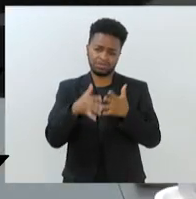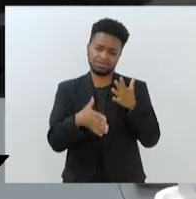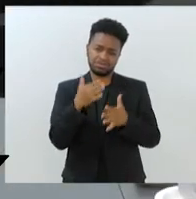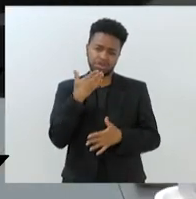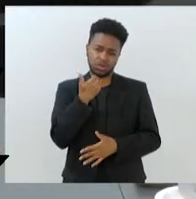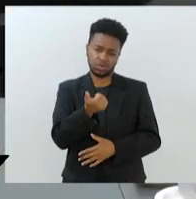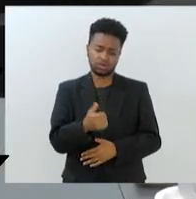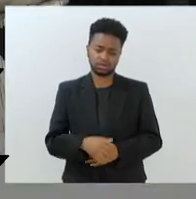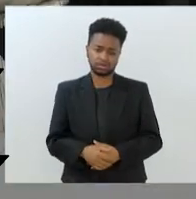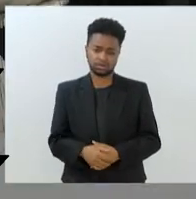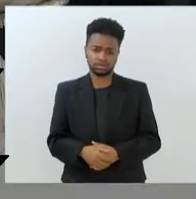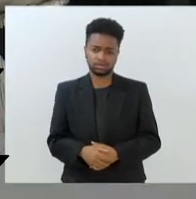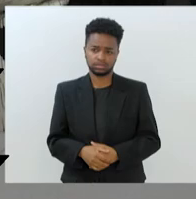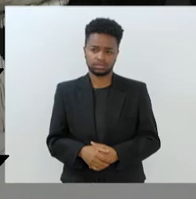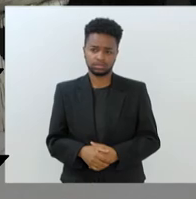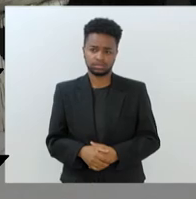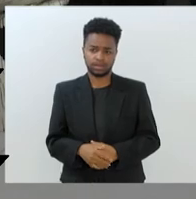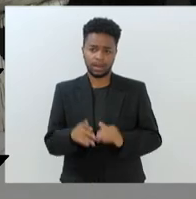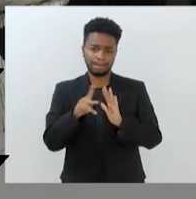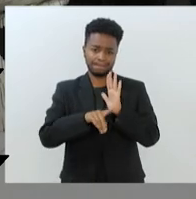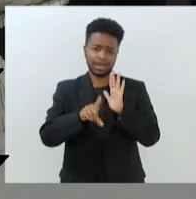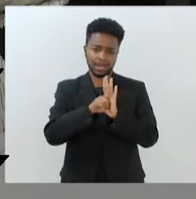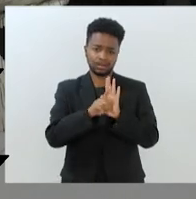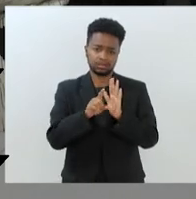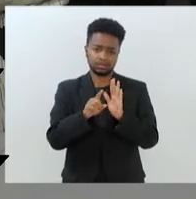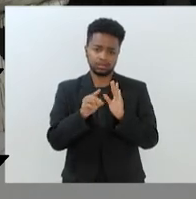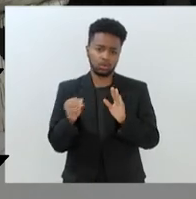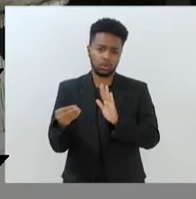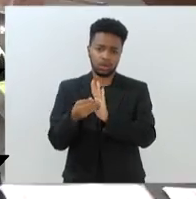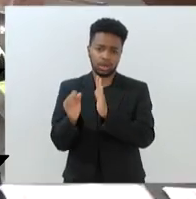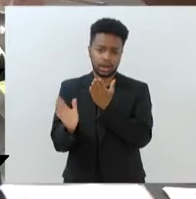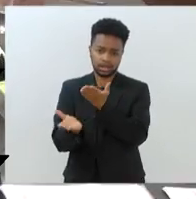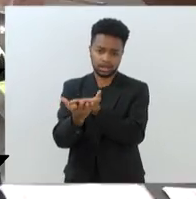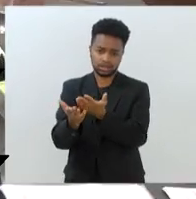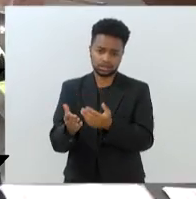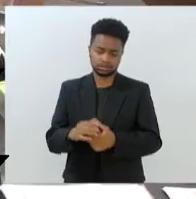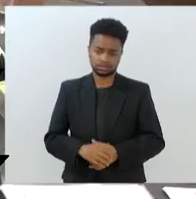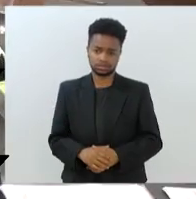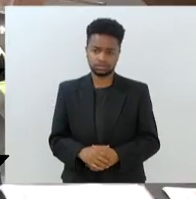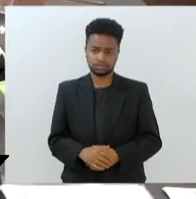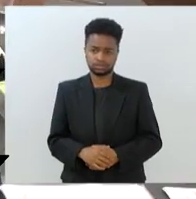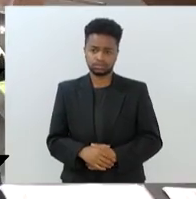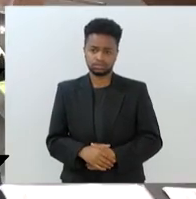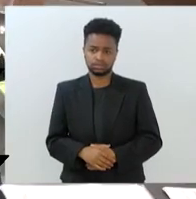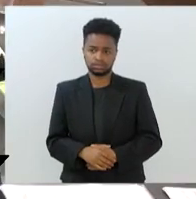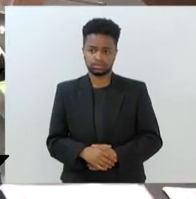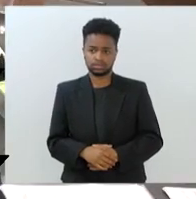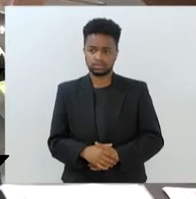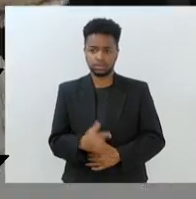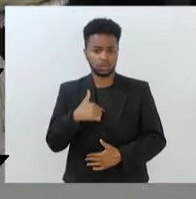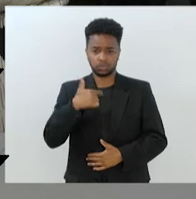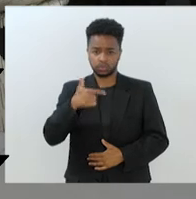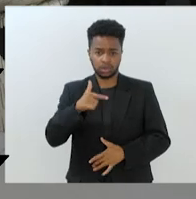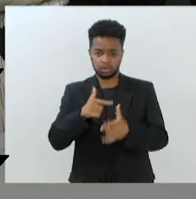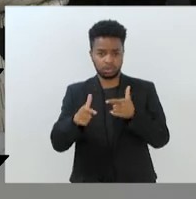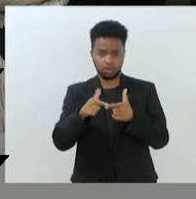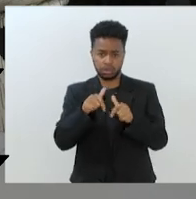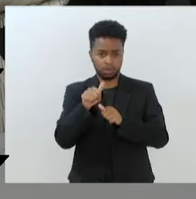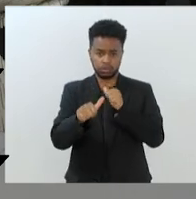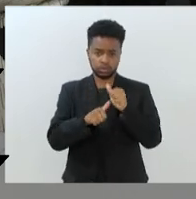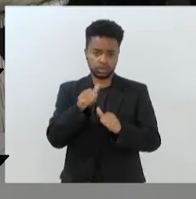mais criterioso. Não, é PL ainda. Eu concordo. Seria anexação. Eu concordo. Eu não tenho problema em mudar o parecer. Uma